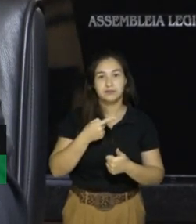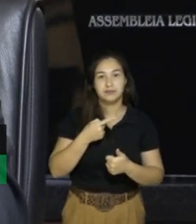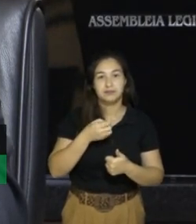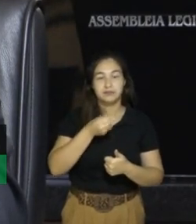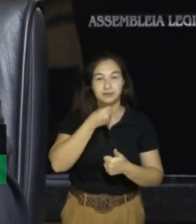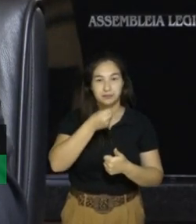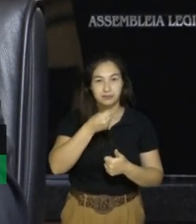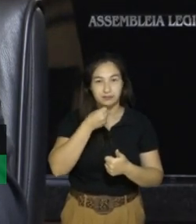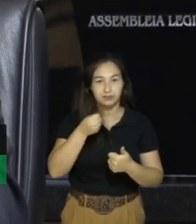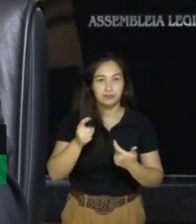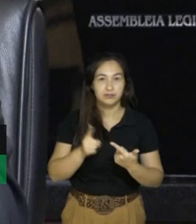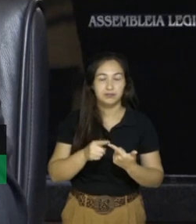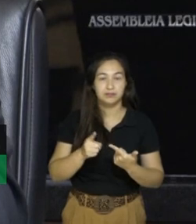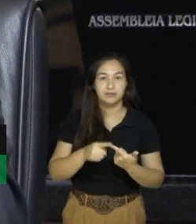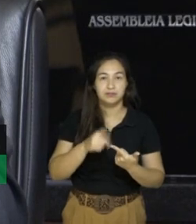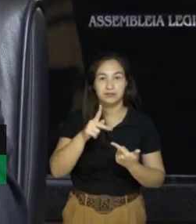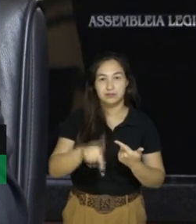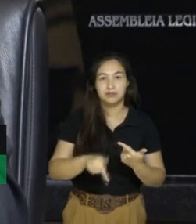Guimarães